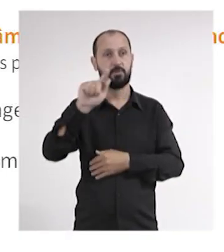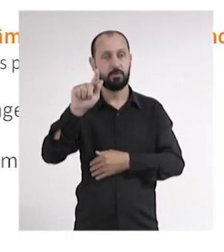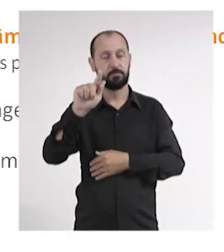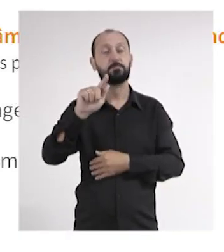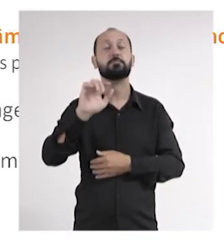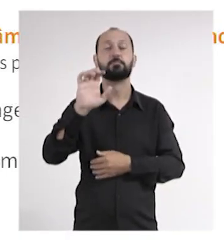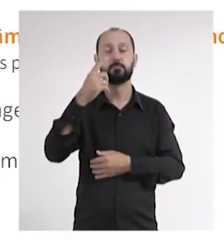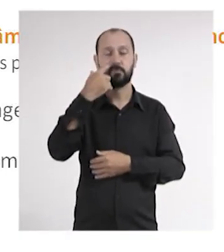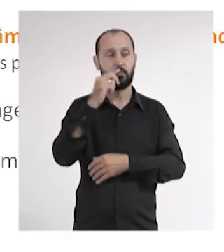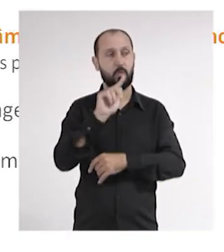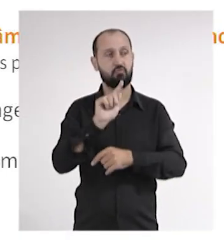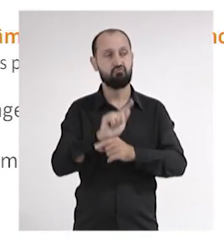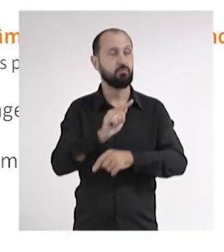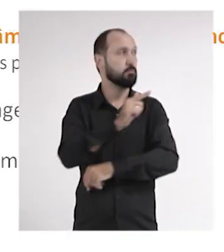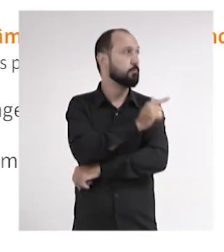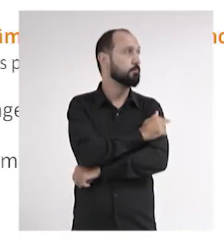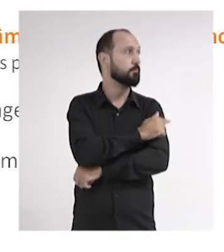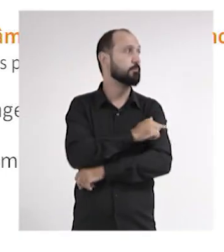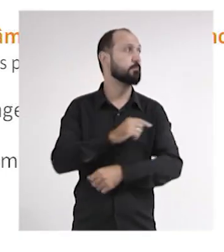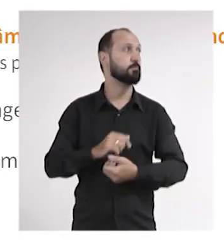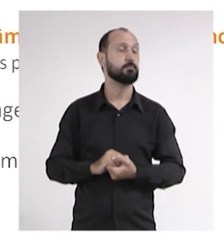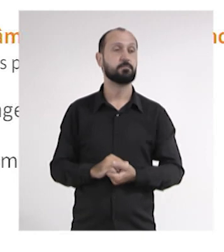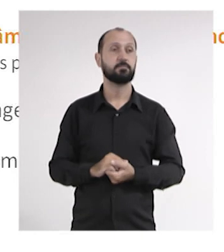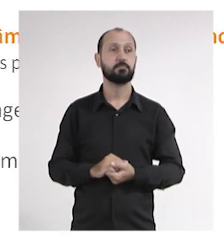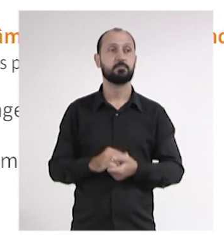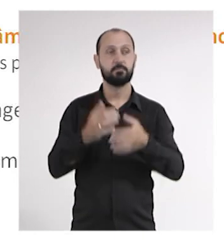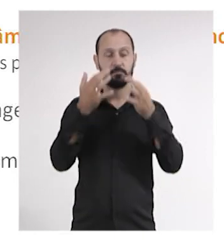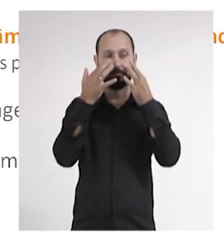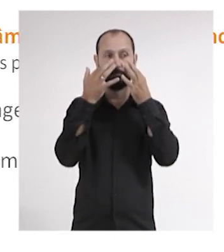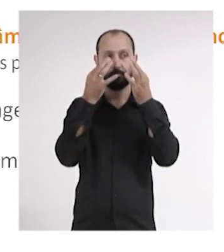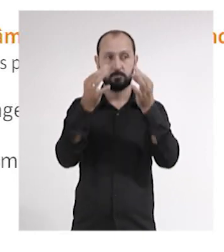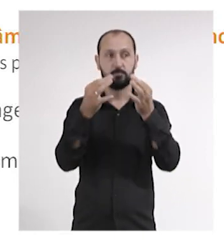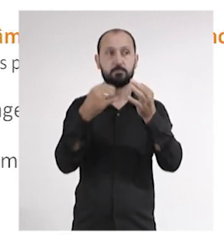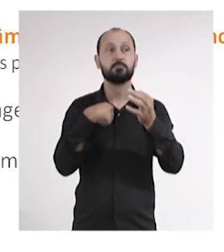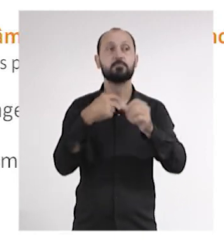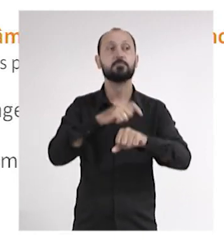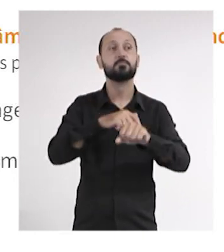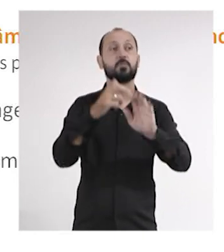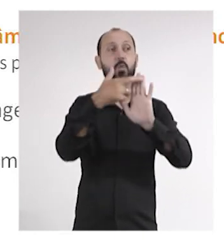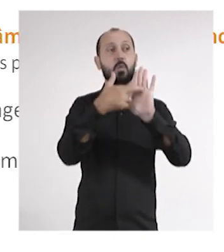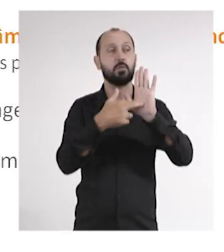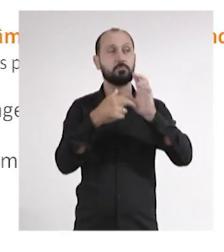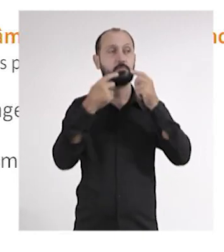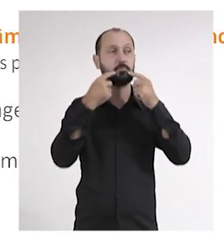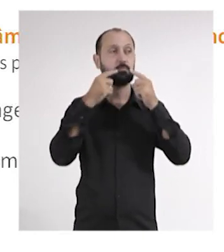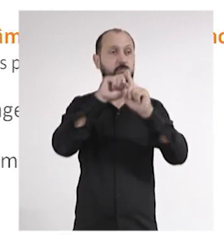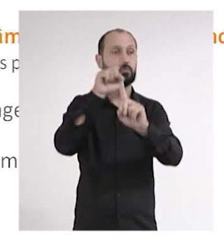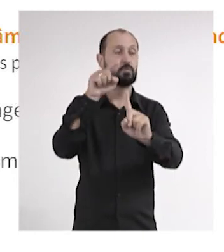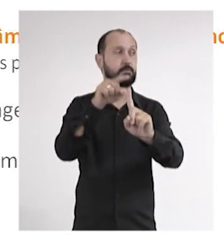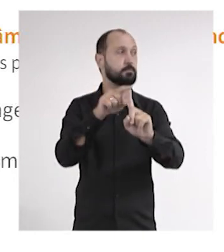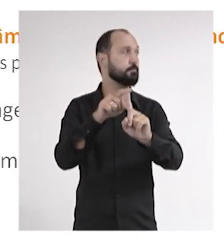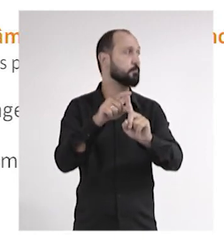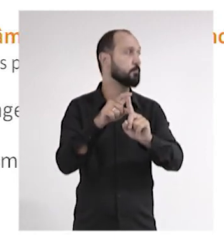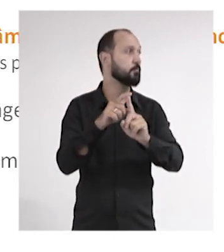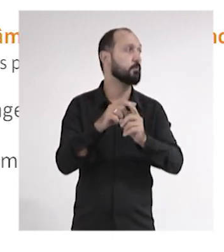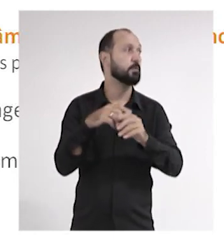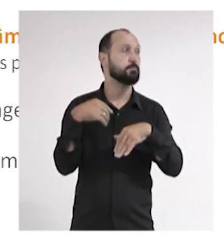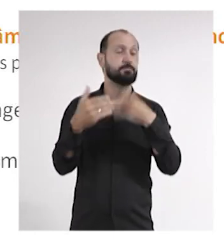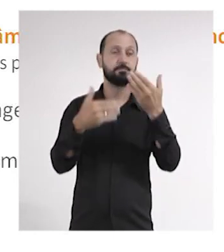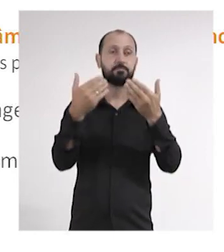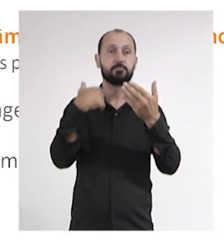and Governance Practices, com vistas ao cumprimento dos objetivos de